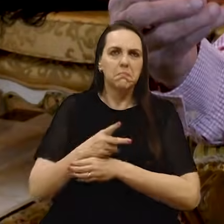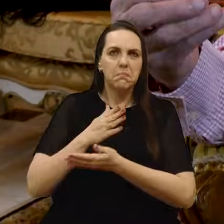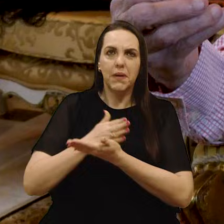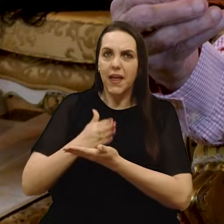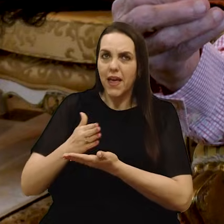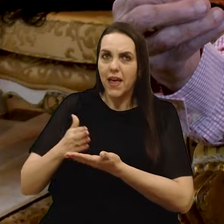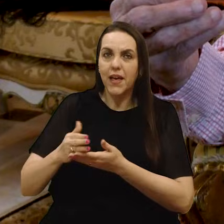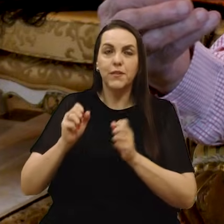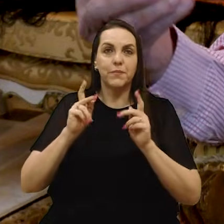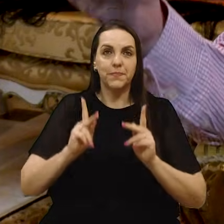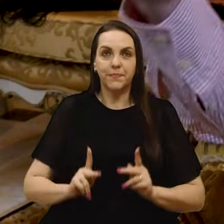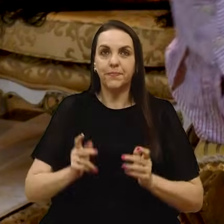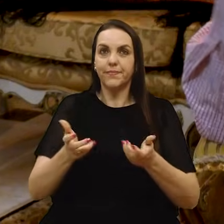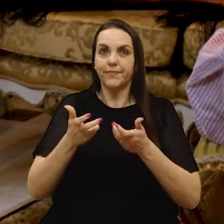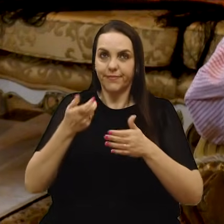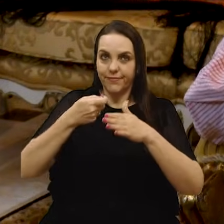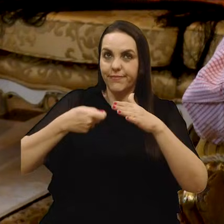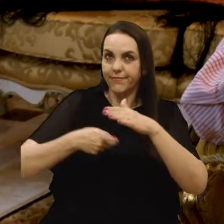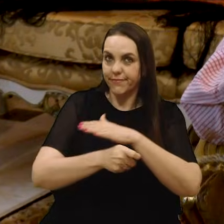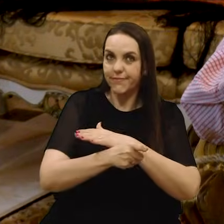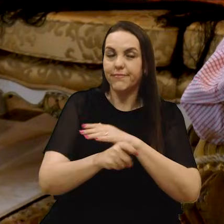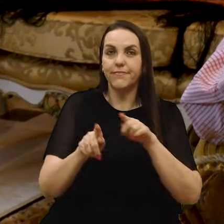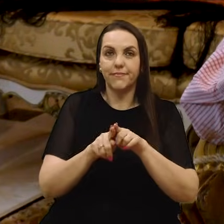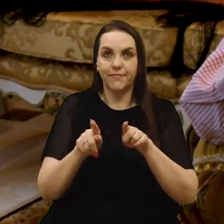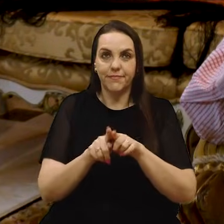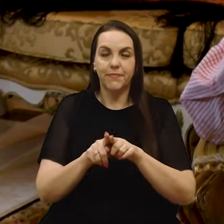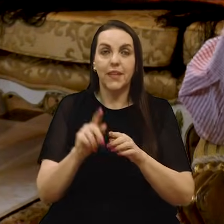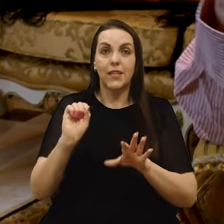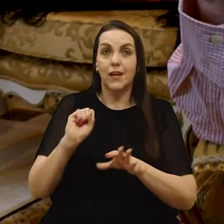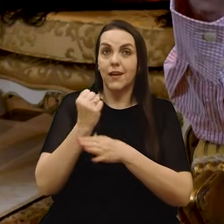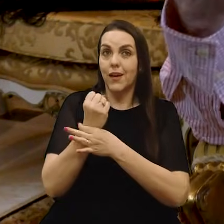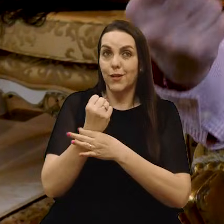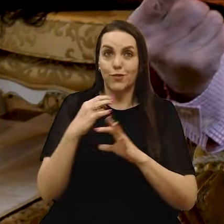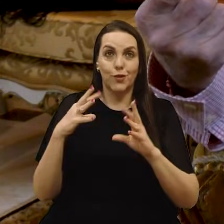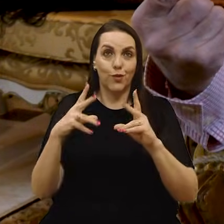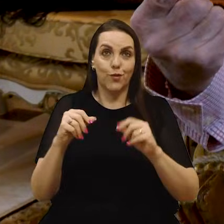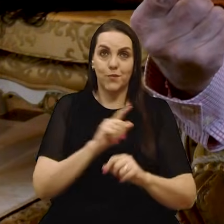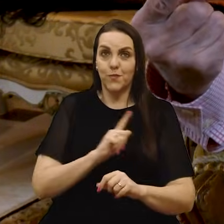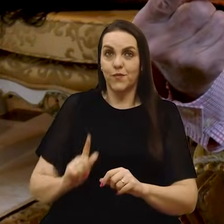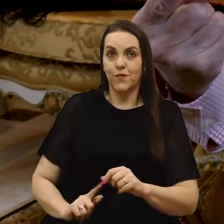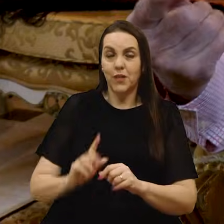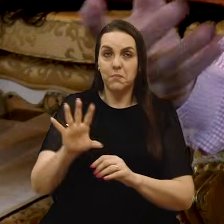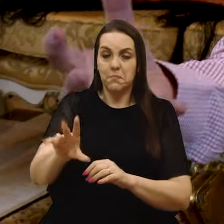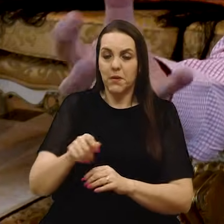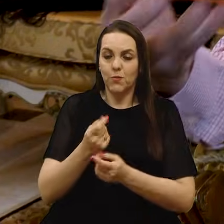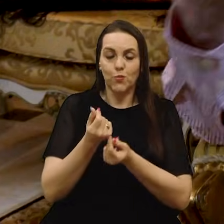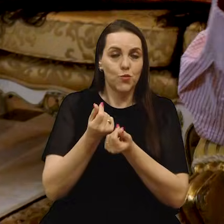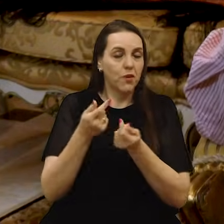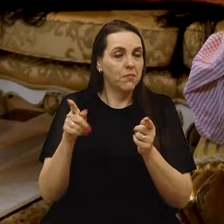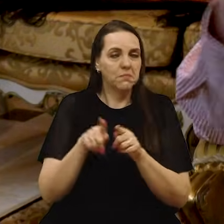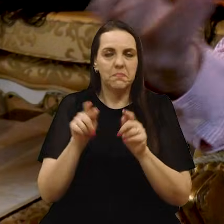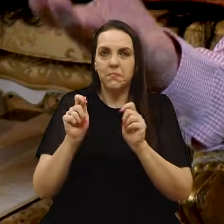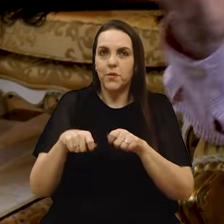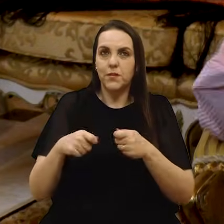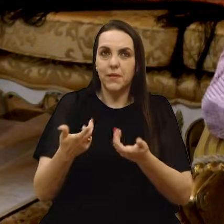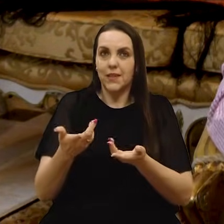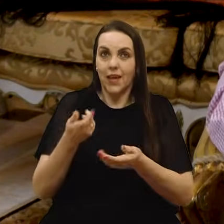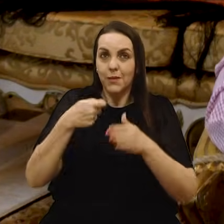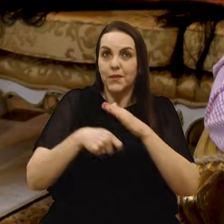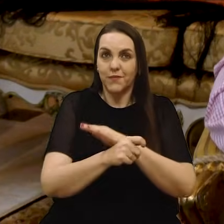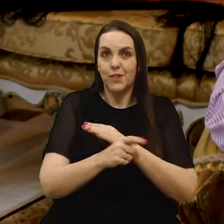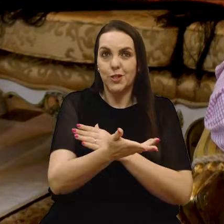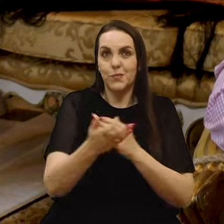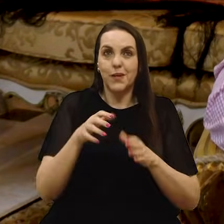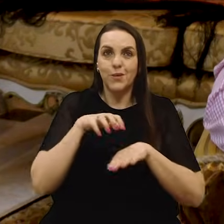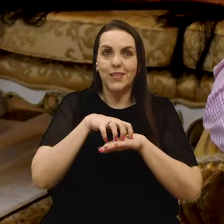abriu linha de crédito para quem quisesse investir, desse as garantias ao governo e pegasse o dinheiro